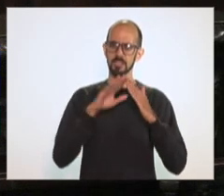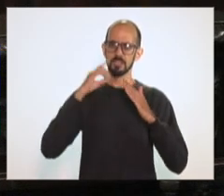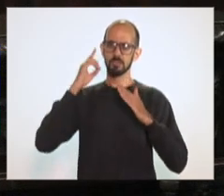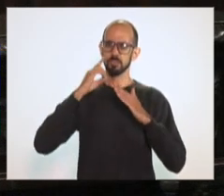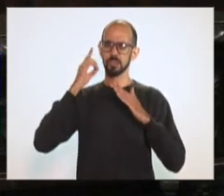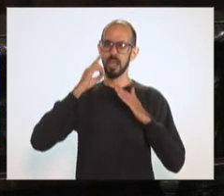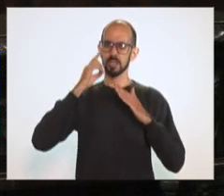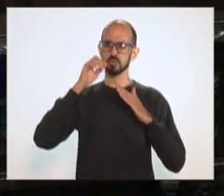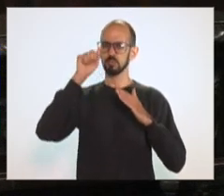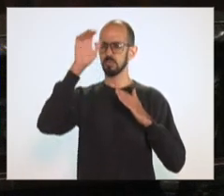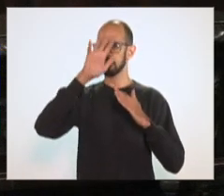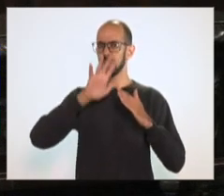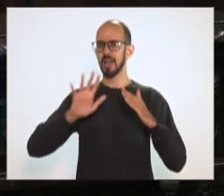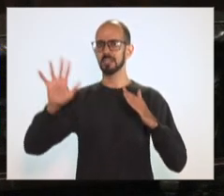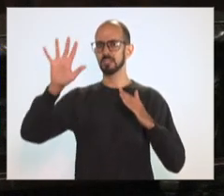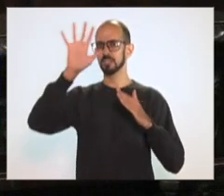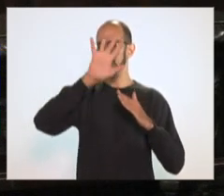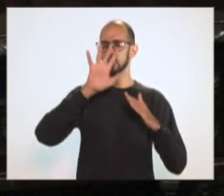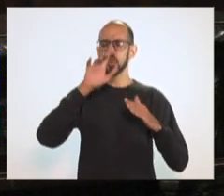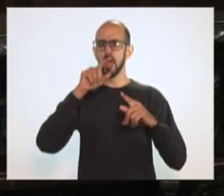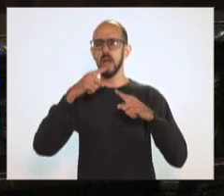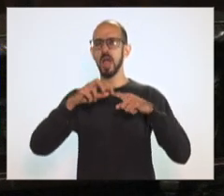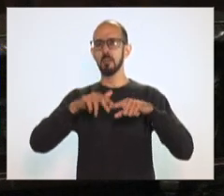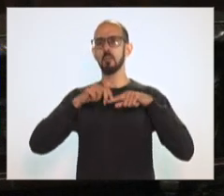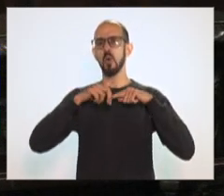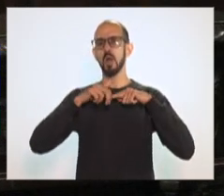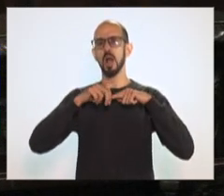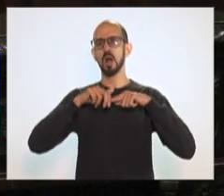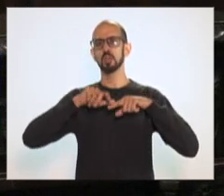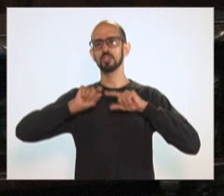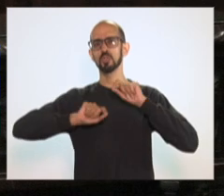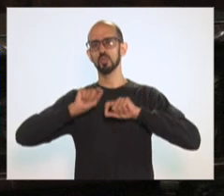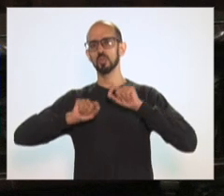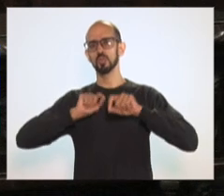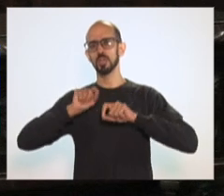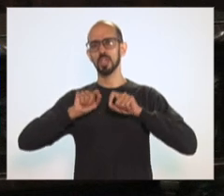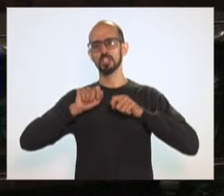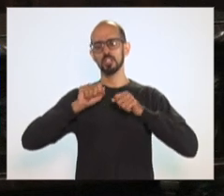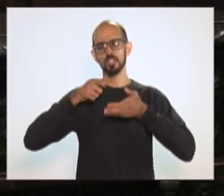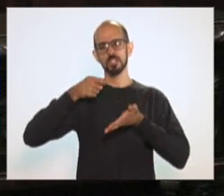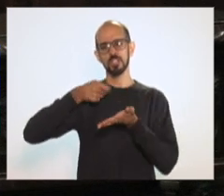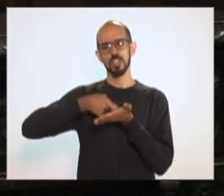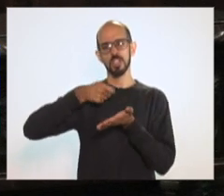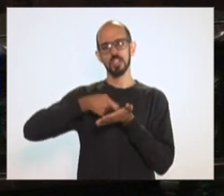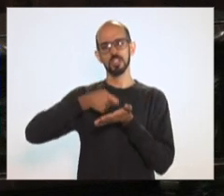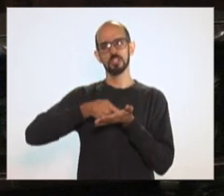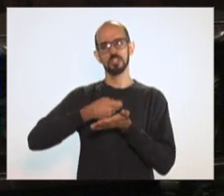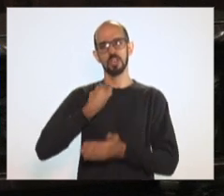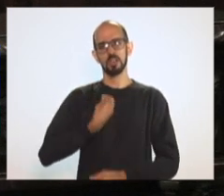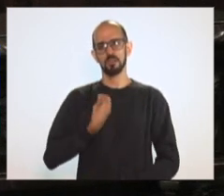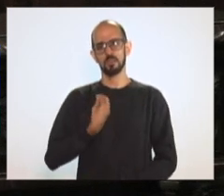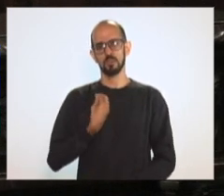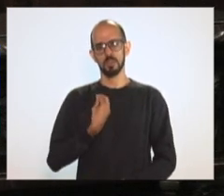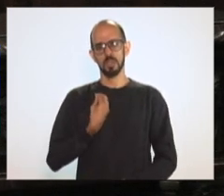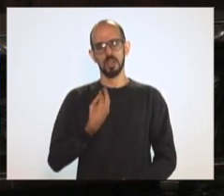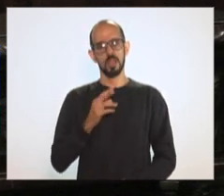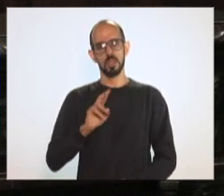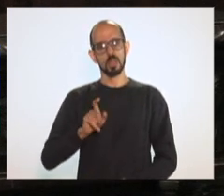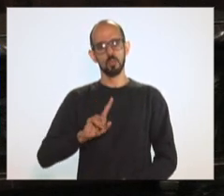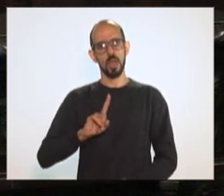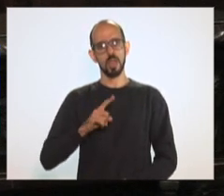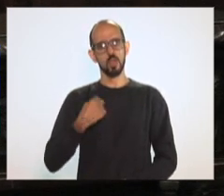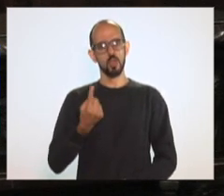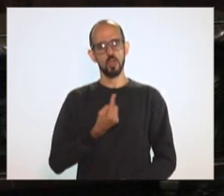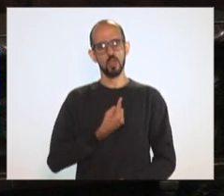construímos justamente para fazer uma defesa intransigente da vida. Não somos nós, senhor presidente,